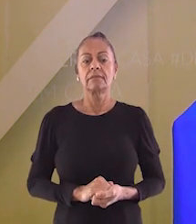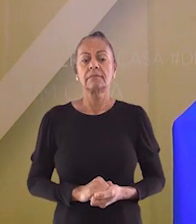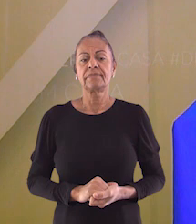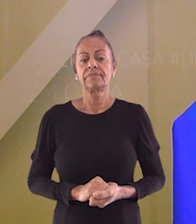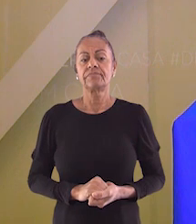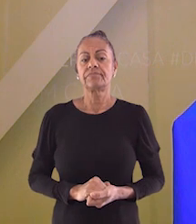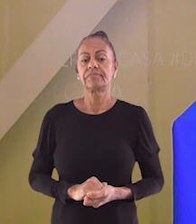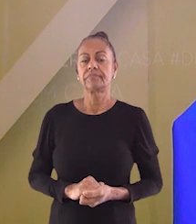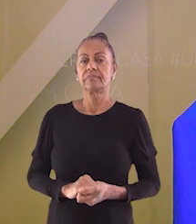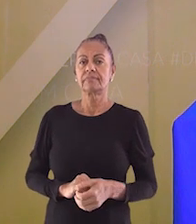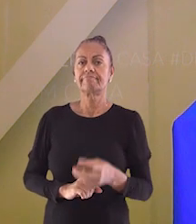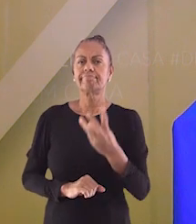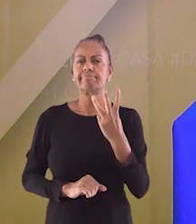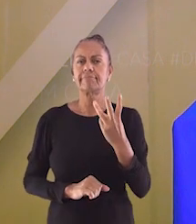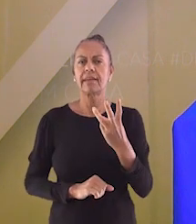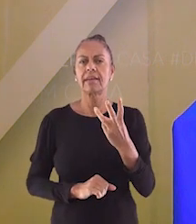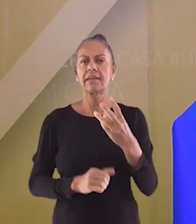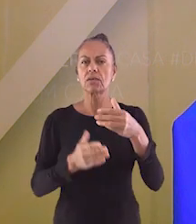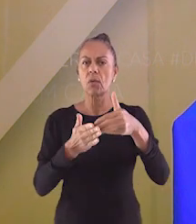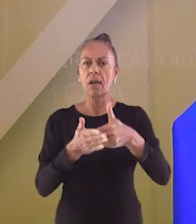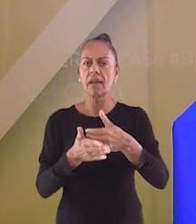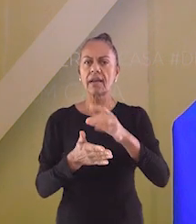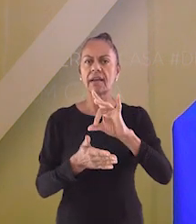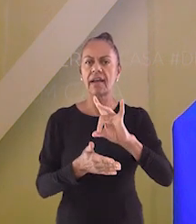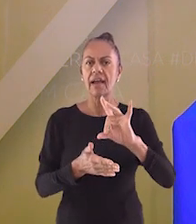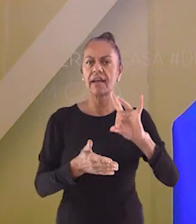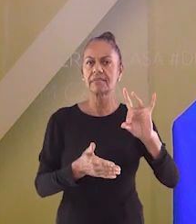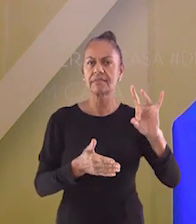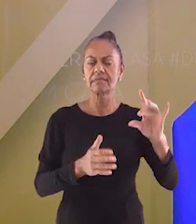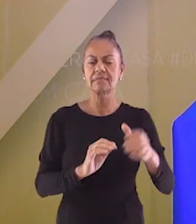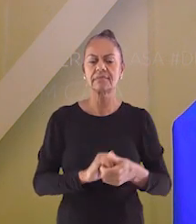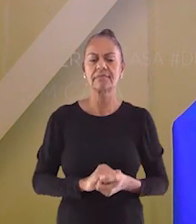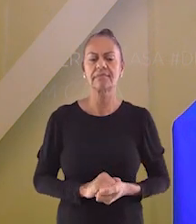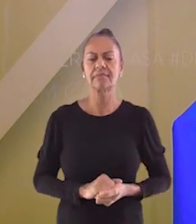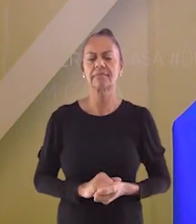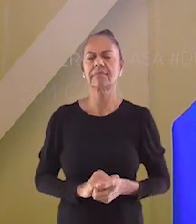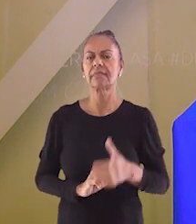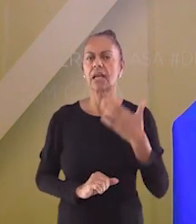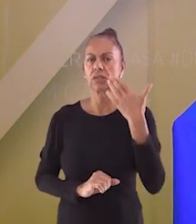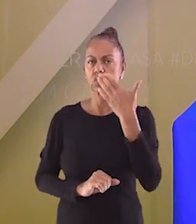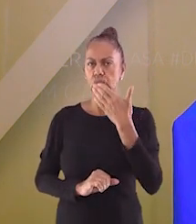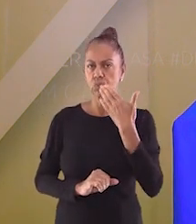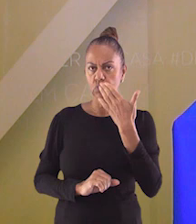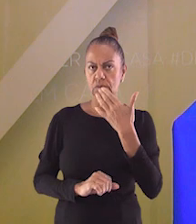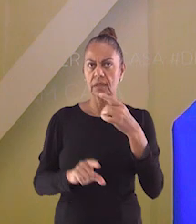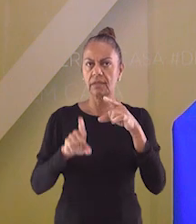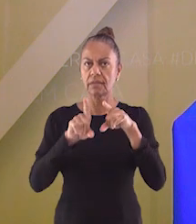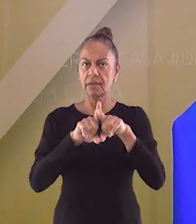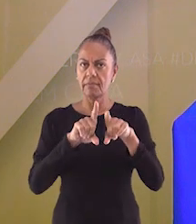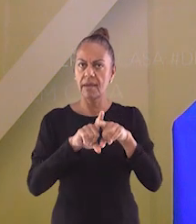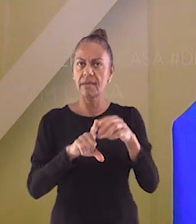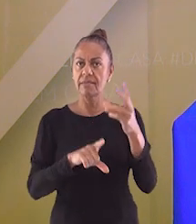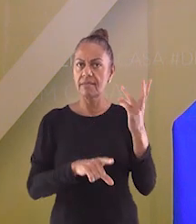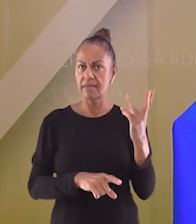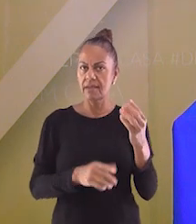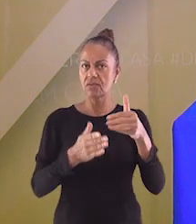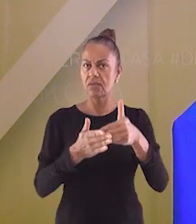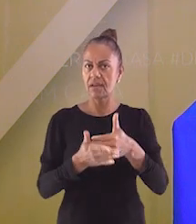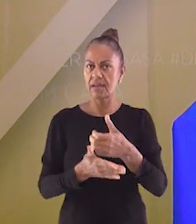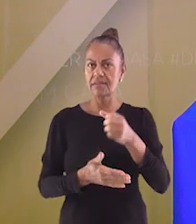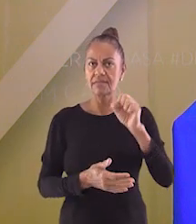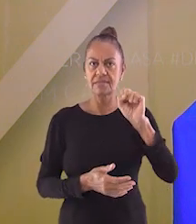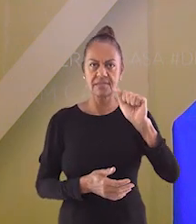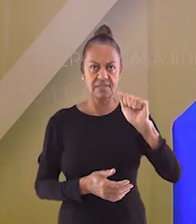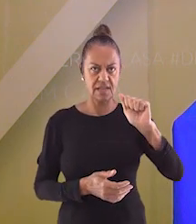adicionando. São 3 de cada. 3 do bicarbonato, 3 do açúcar e 3 do sal,